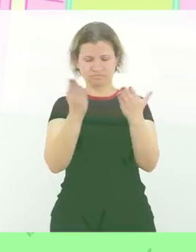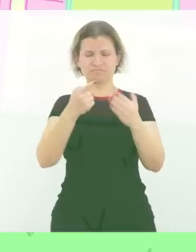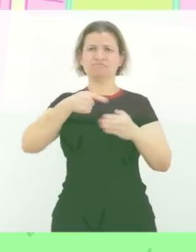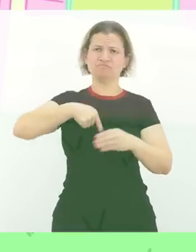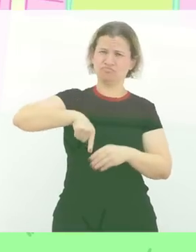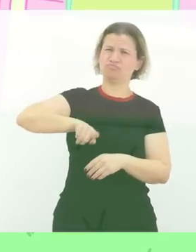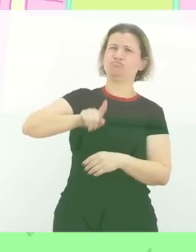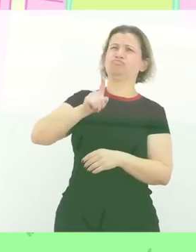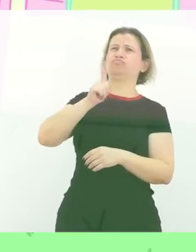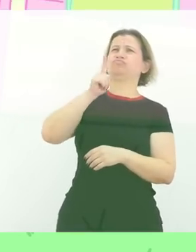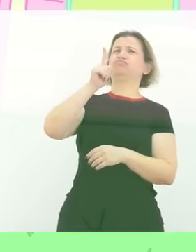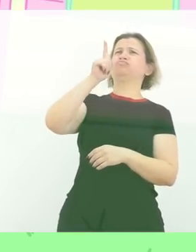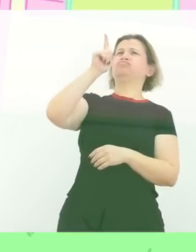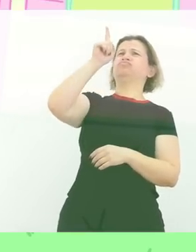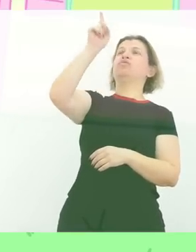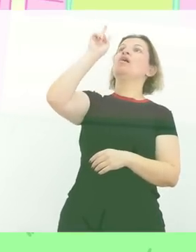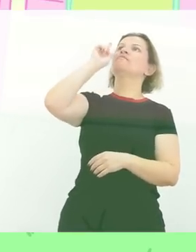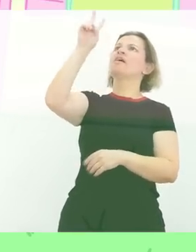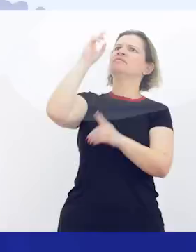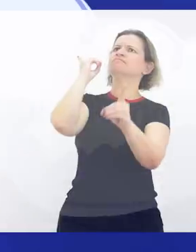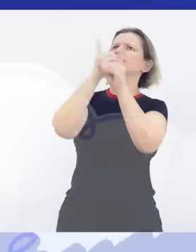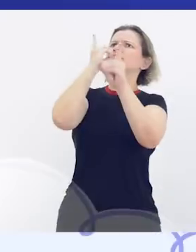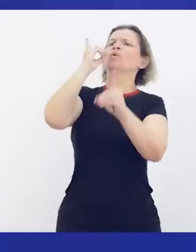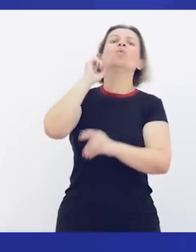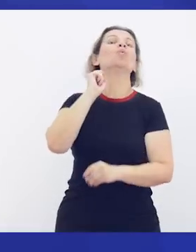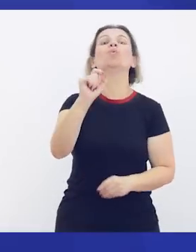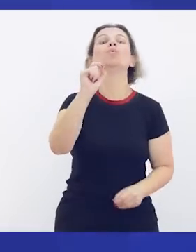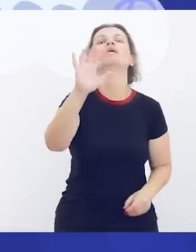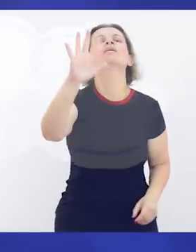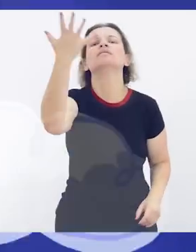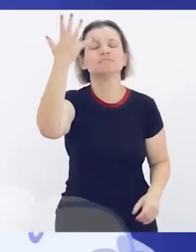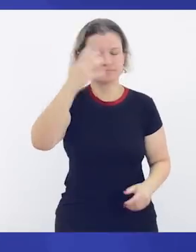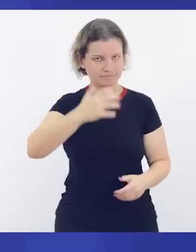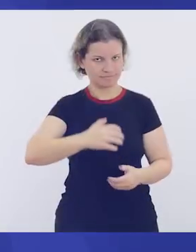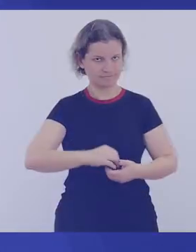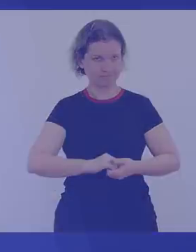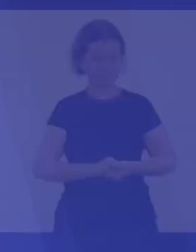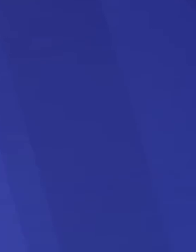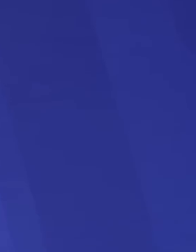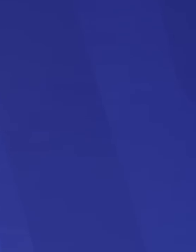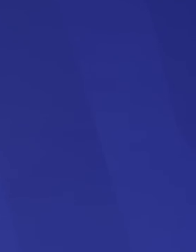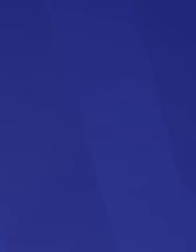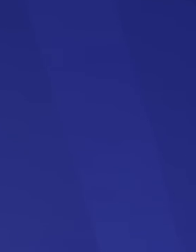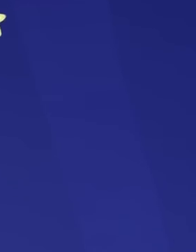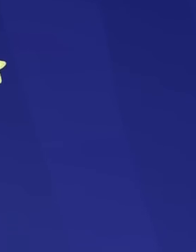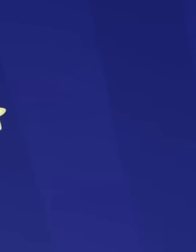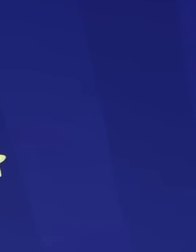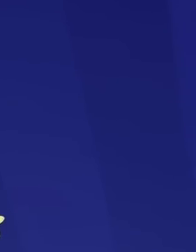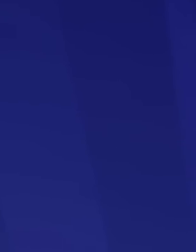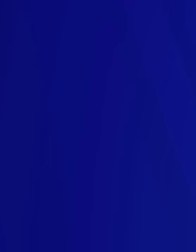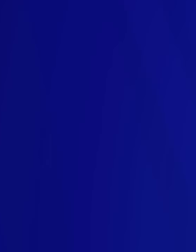Agora a gente já pode ir bem no altão pra ver se descobre o que acontece.